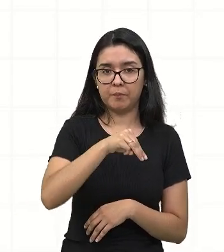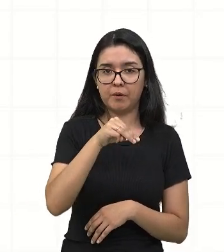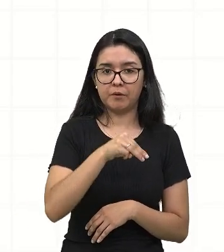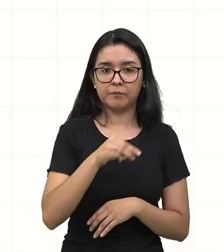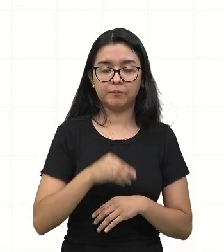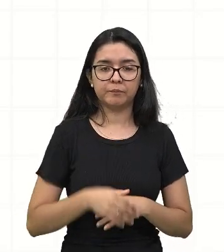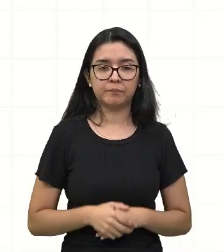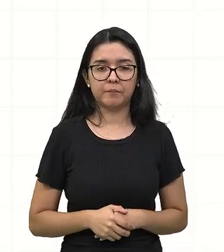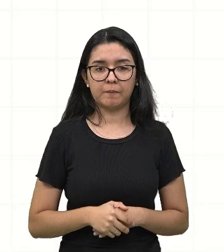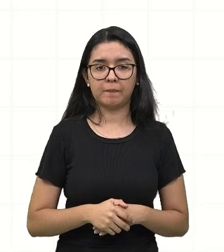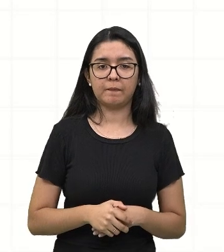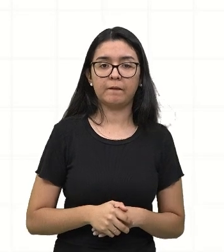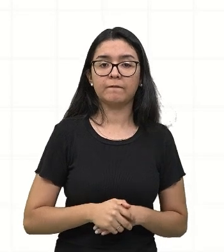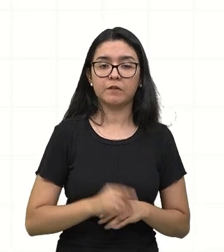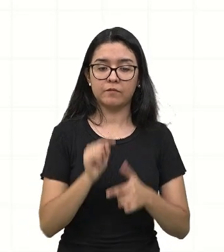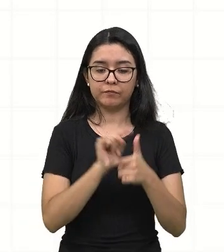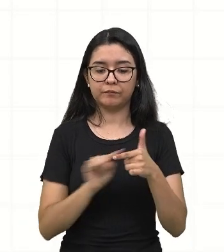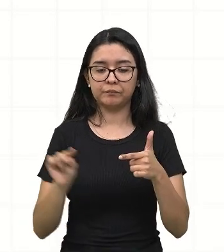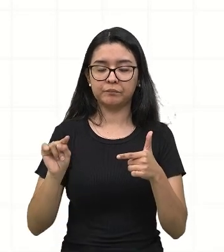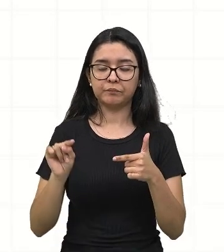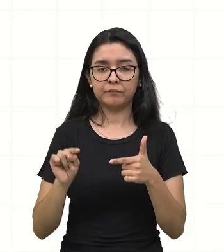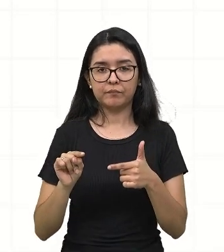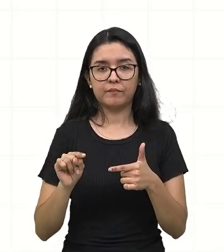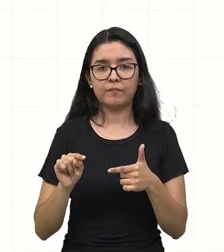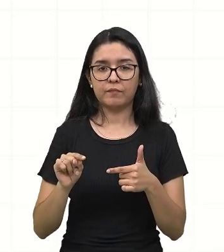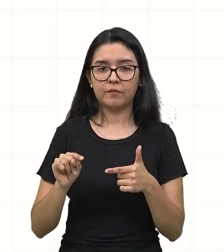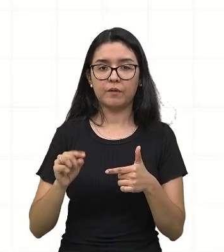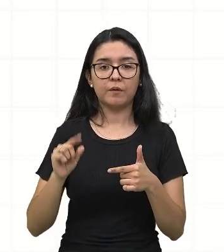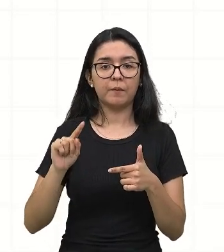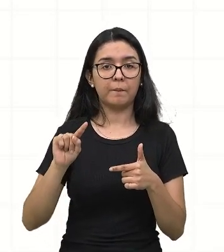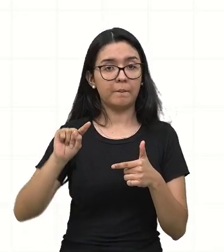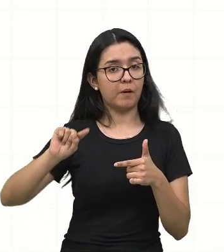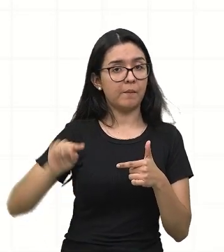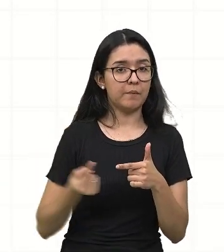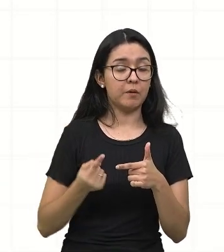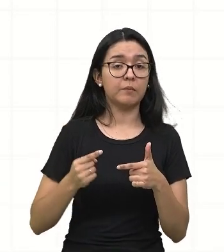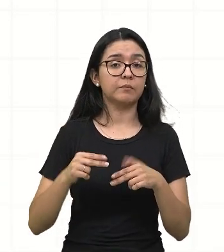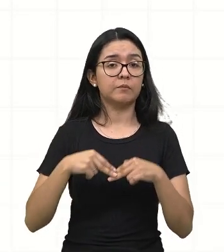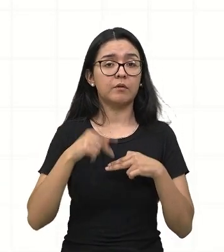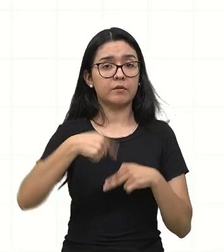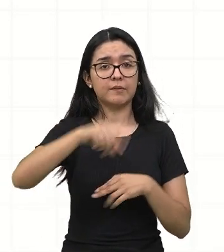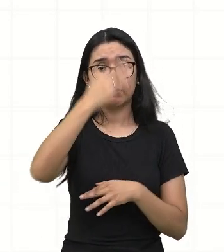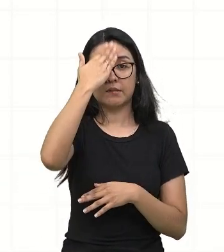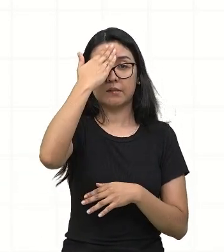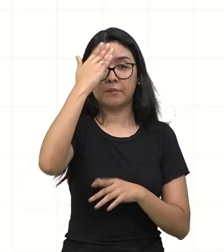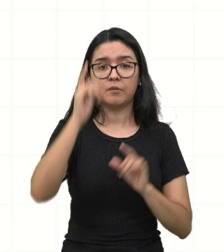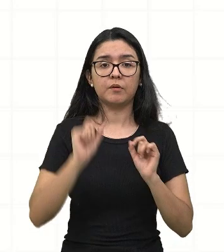metros e vai dividir por 1.000, porque você sabe que